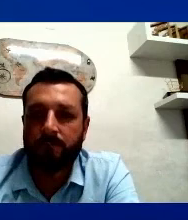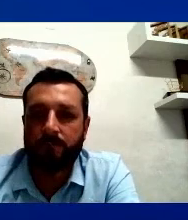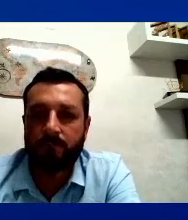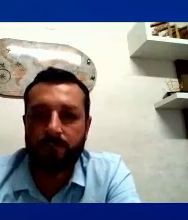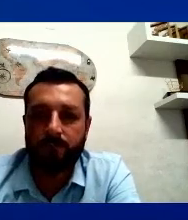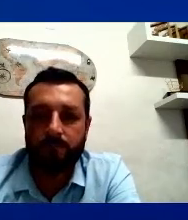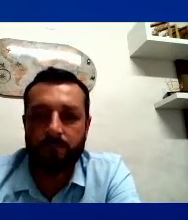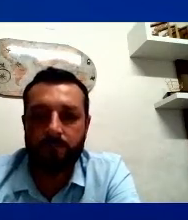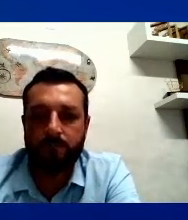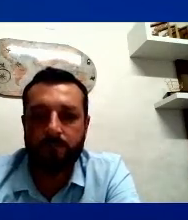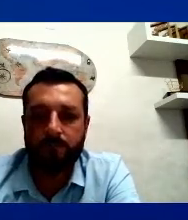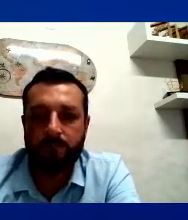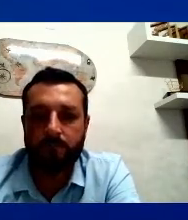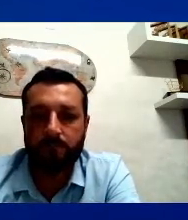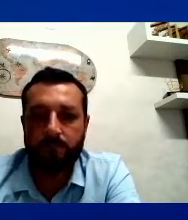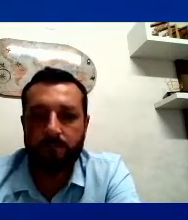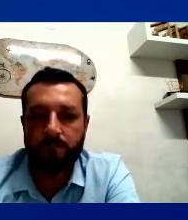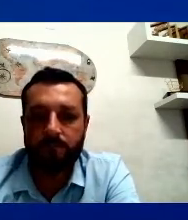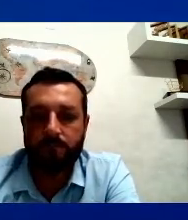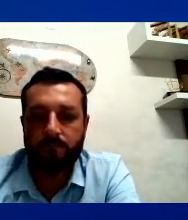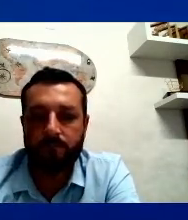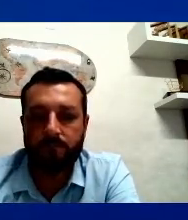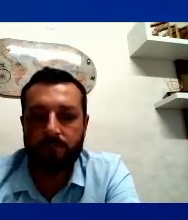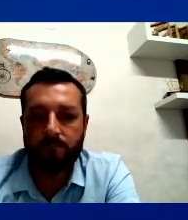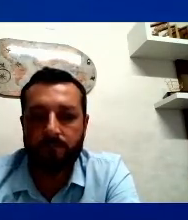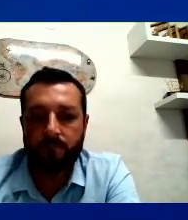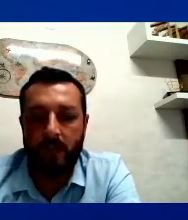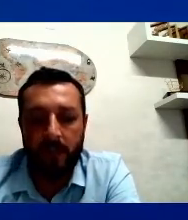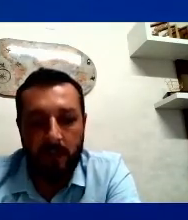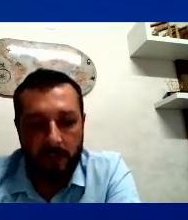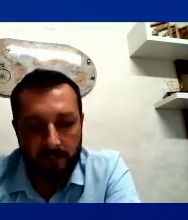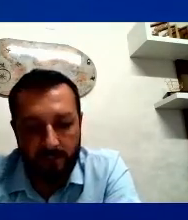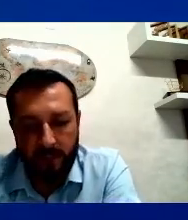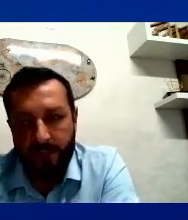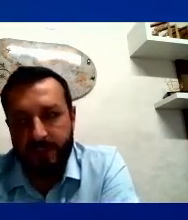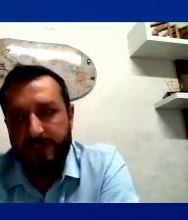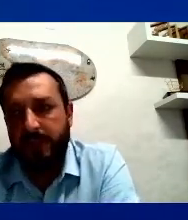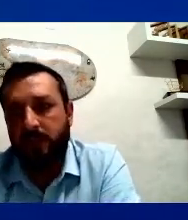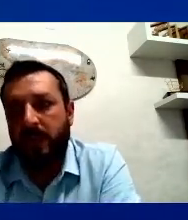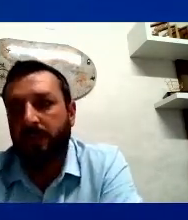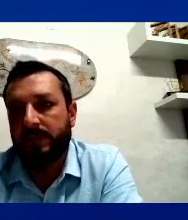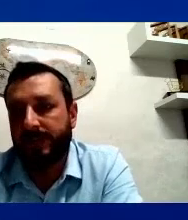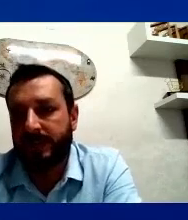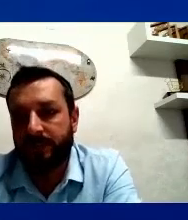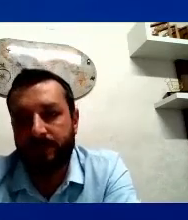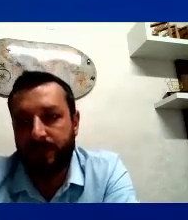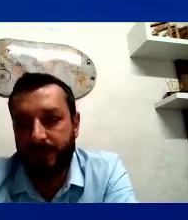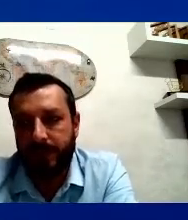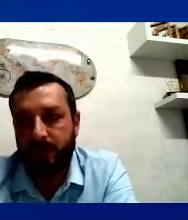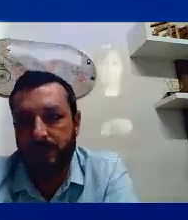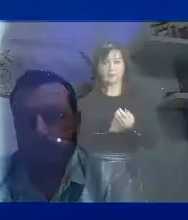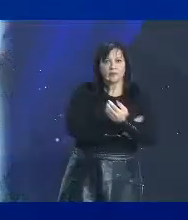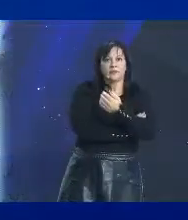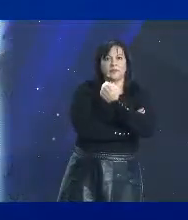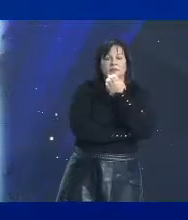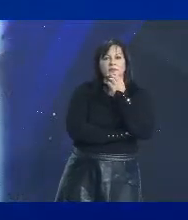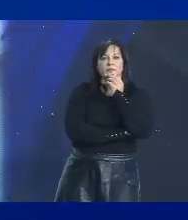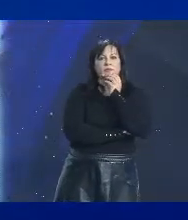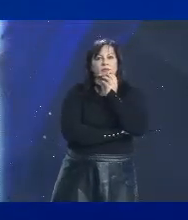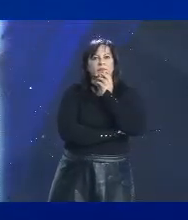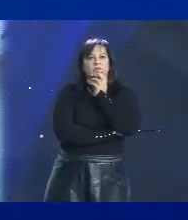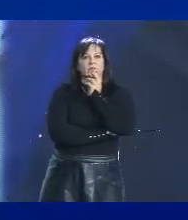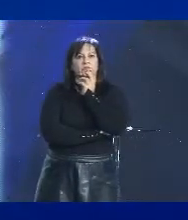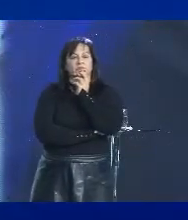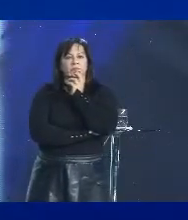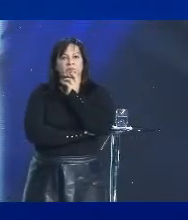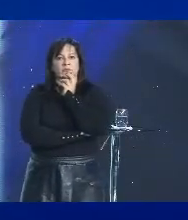ser melhores estudados, que estados são esses, Marcelo? E hoje a gente teria que olhar para a concentração de venda. Então, assim,